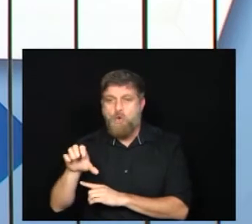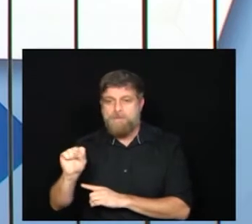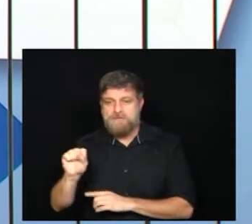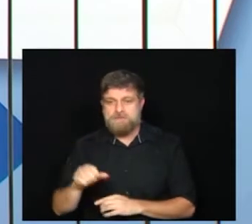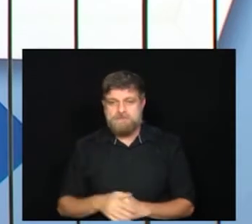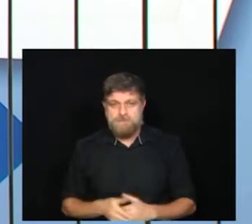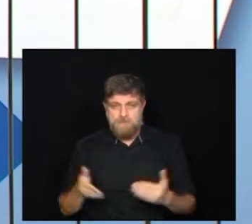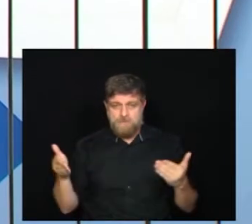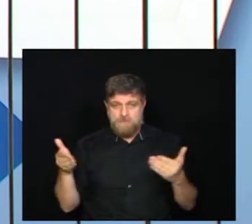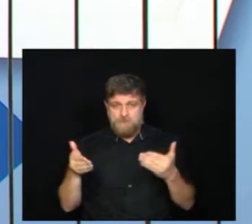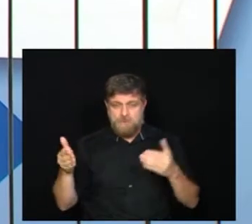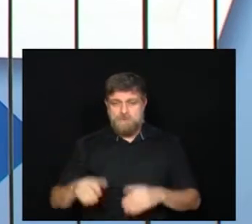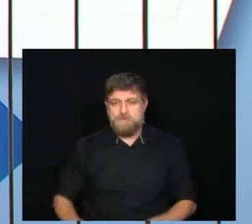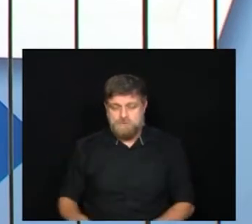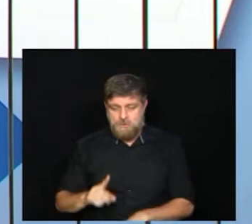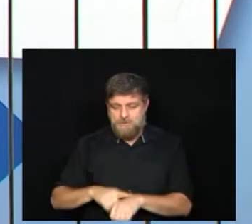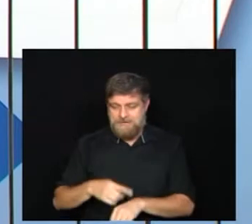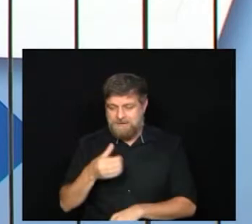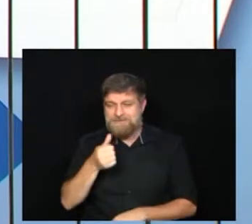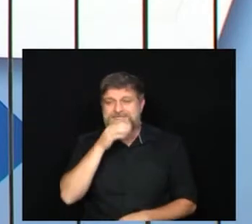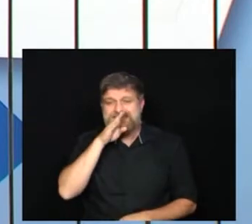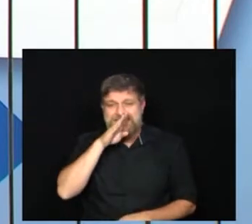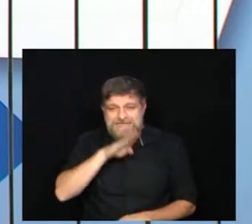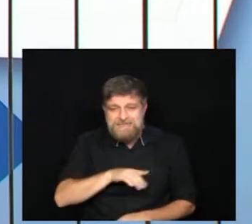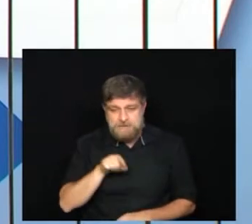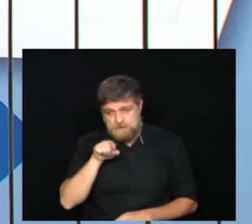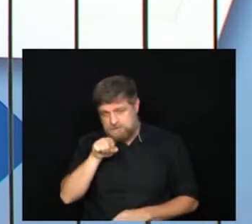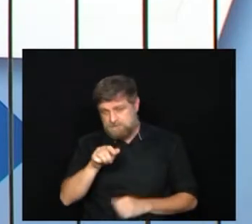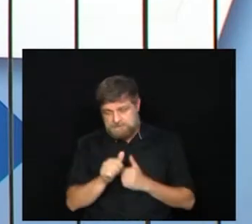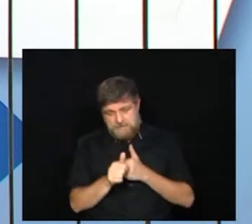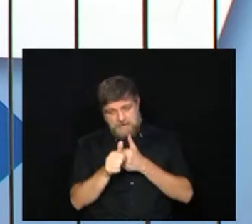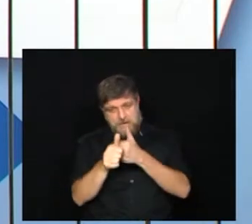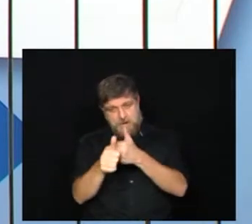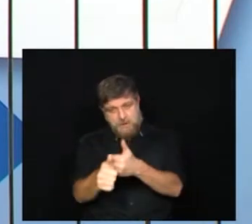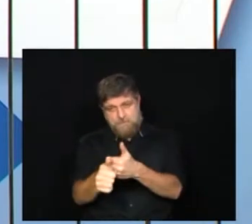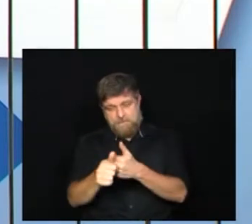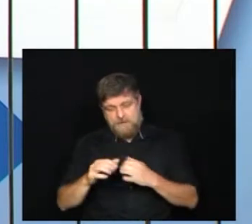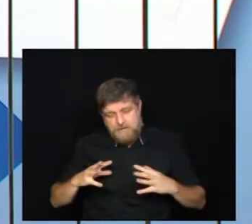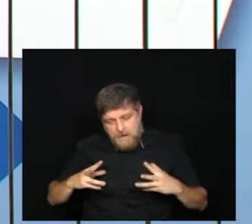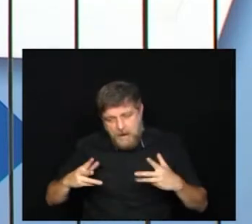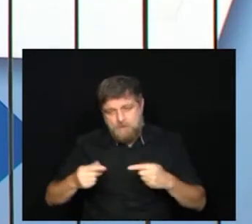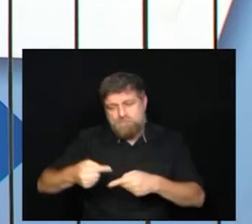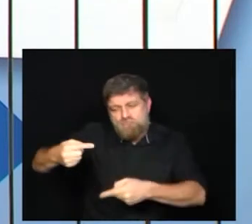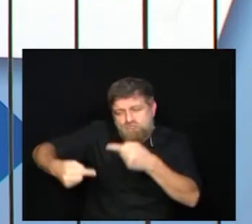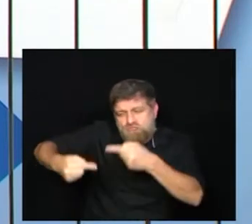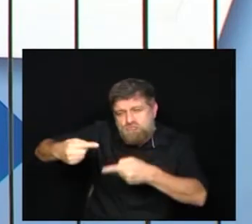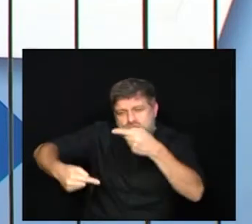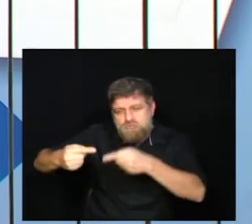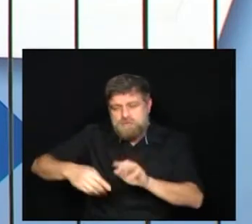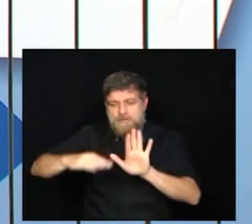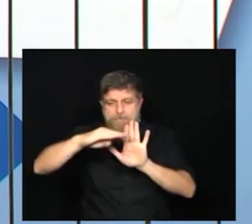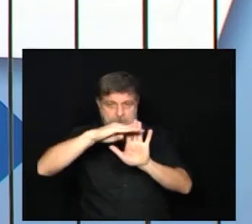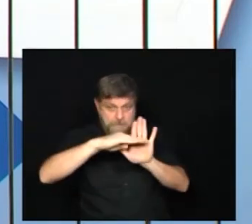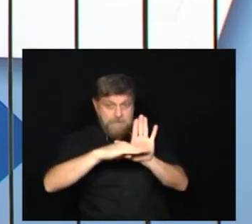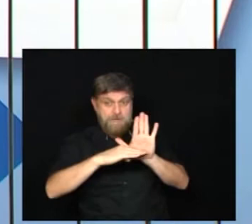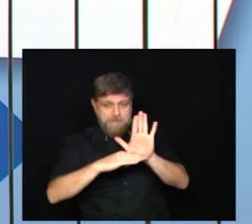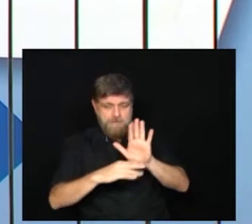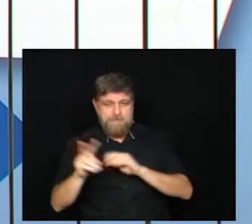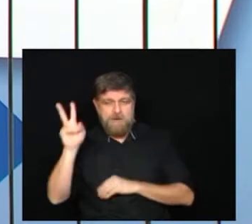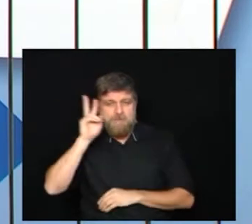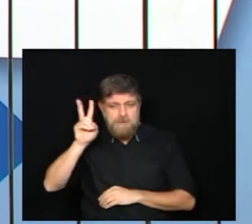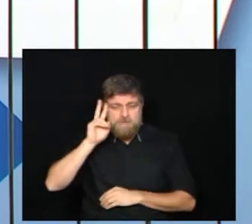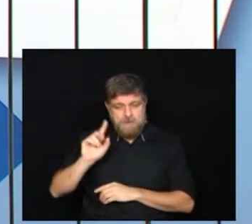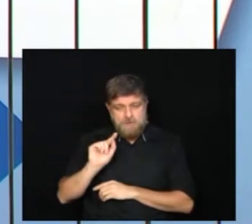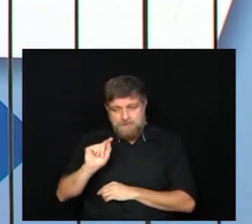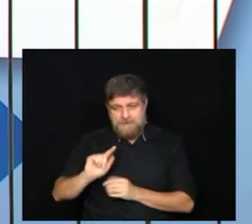E hoje, então, a partir das 6 horas da tarde, você acompanha toda essa discussão em torno da pauta. Lembrando